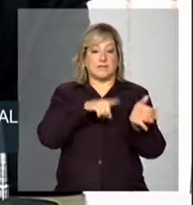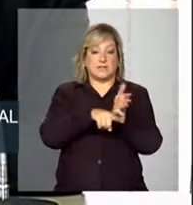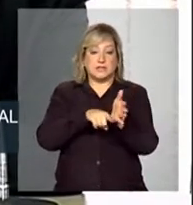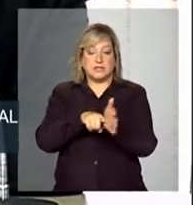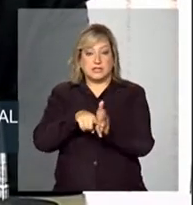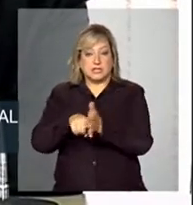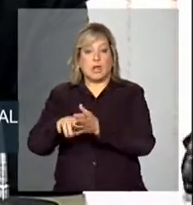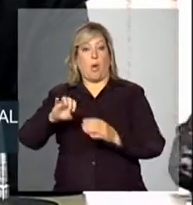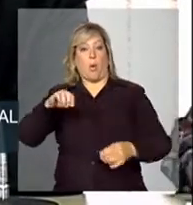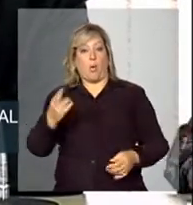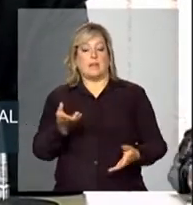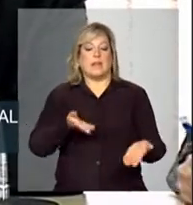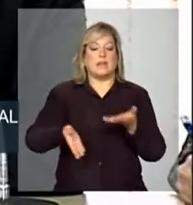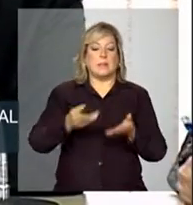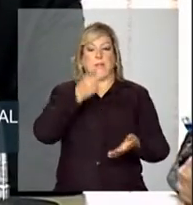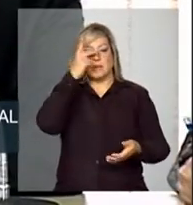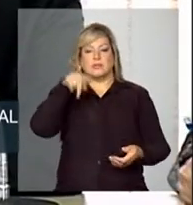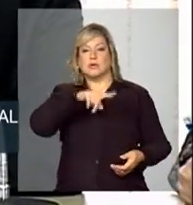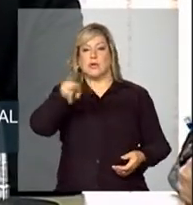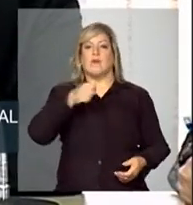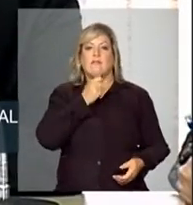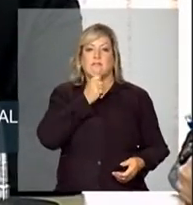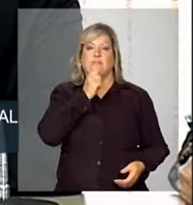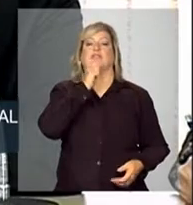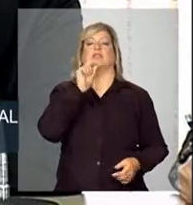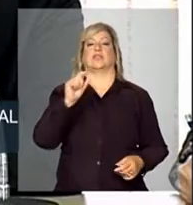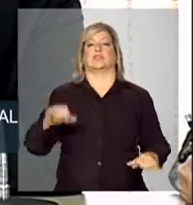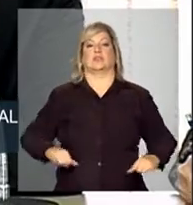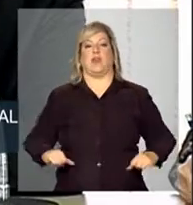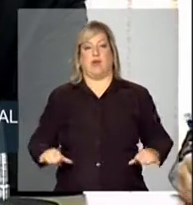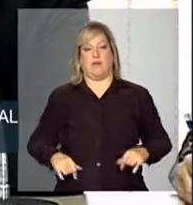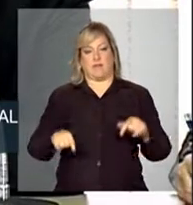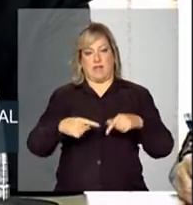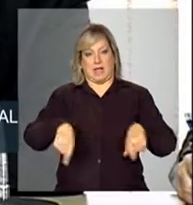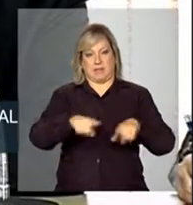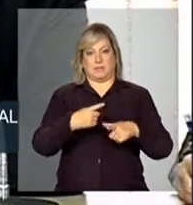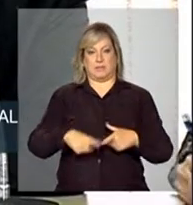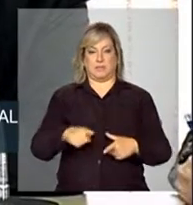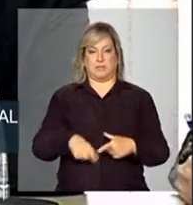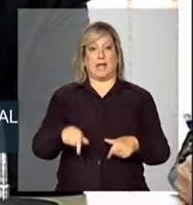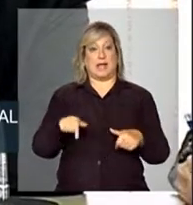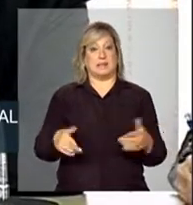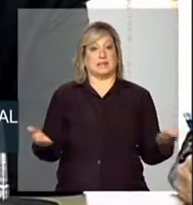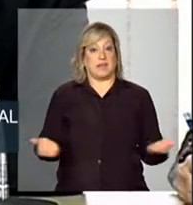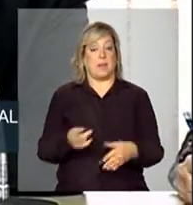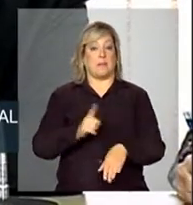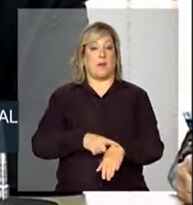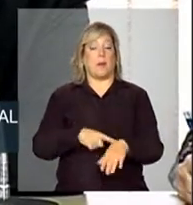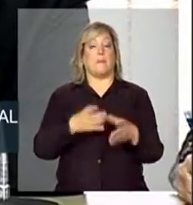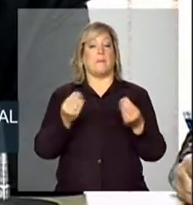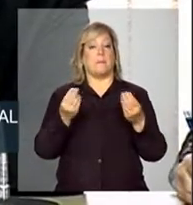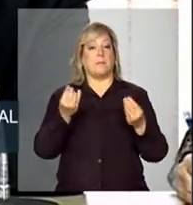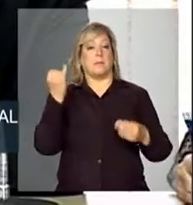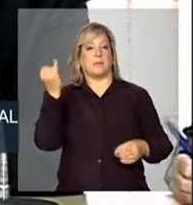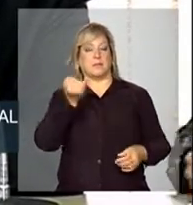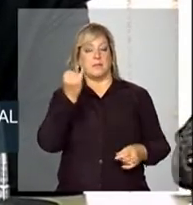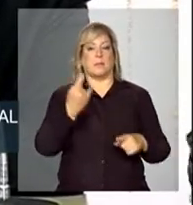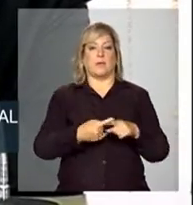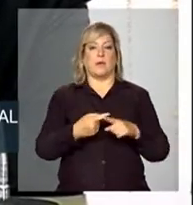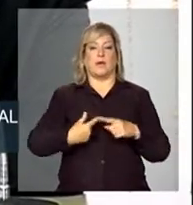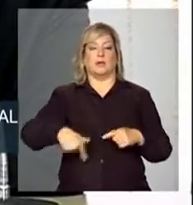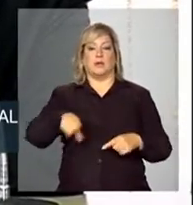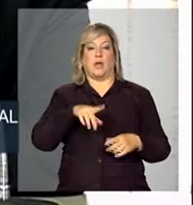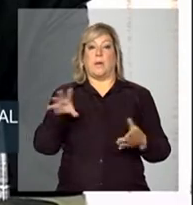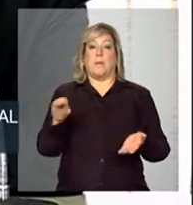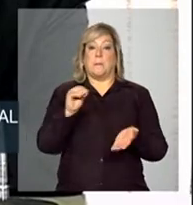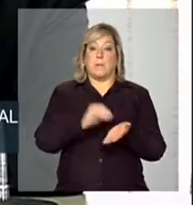às vítimas que passam por essa questão aliás Esse é um momento muito propício eu diria para que nós